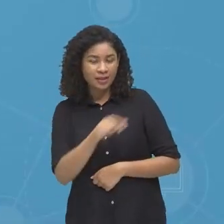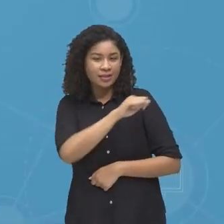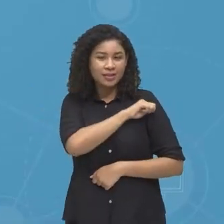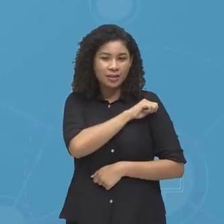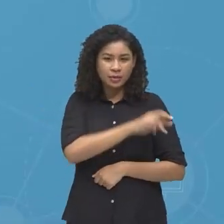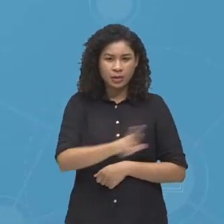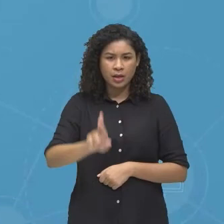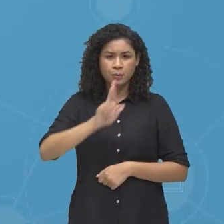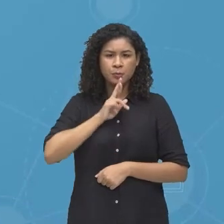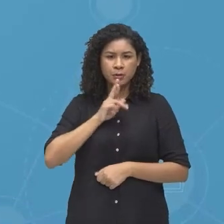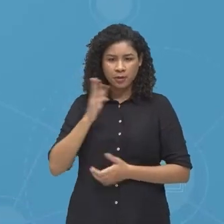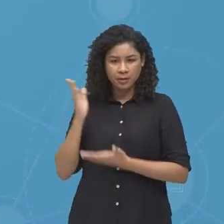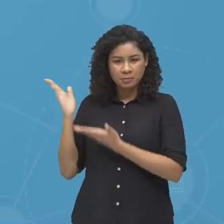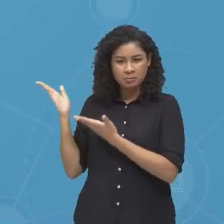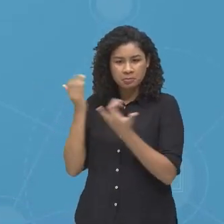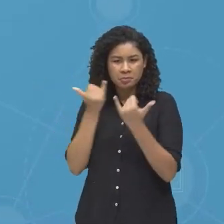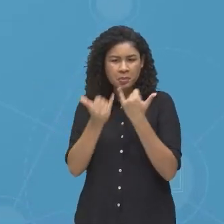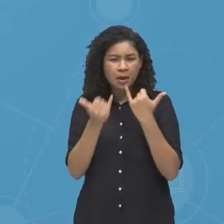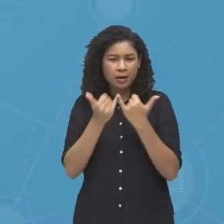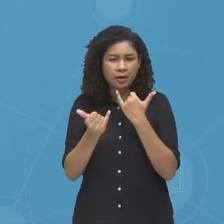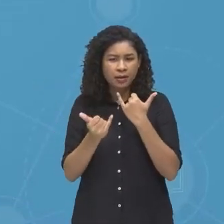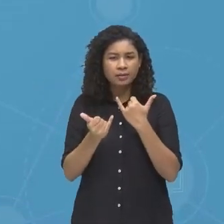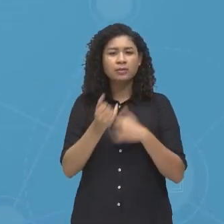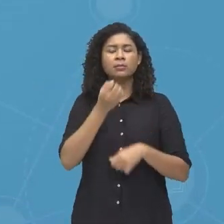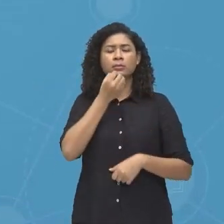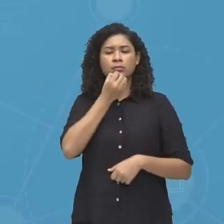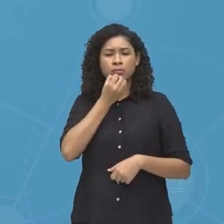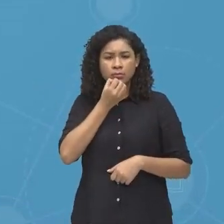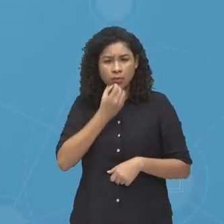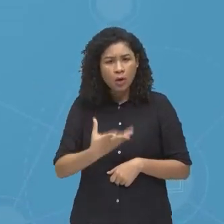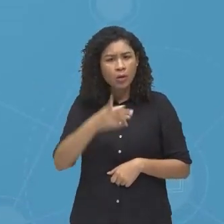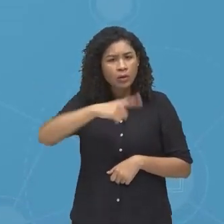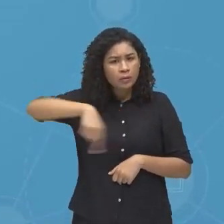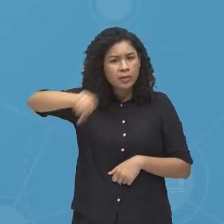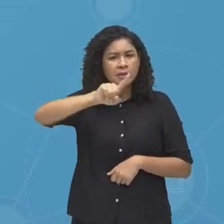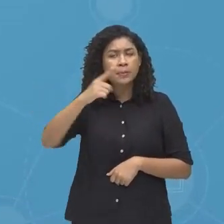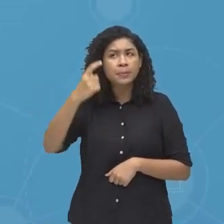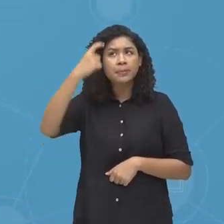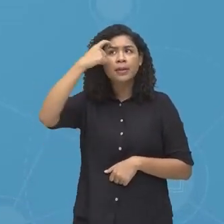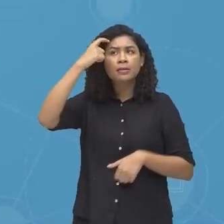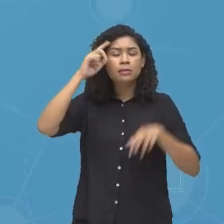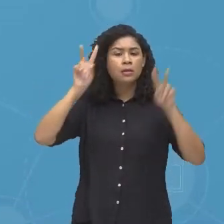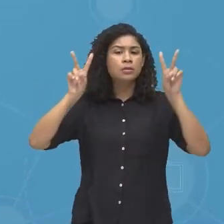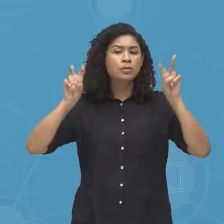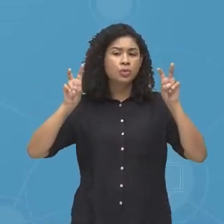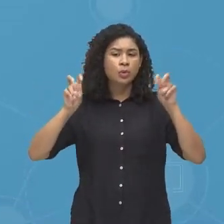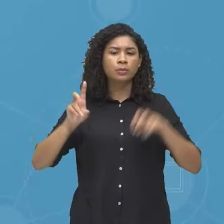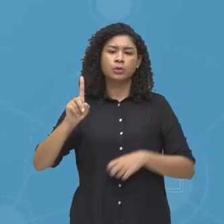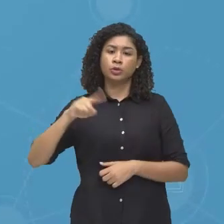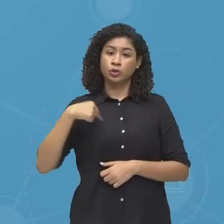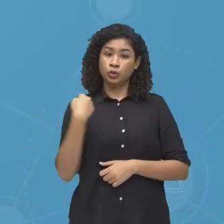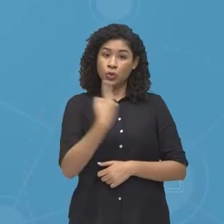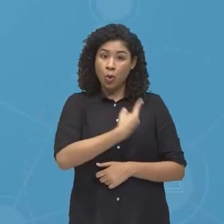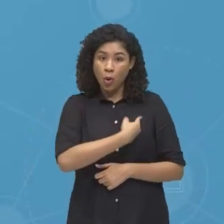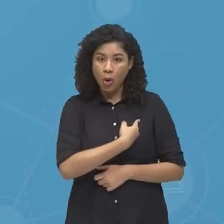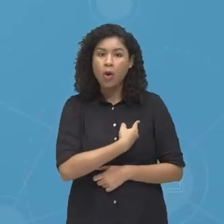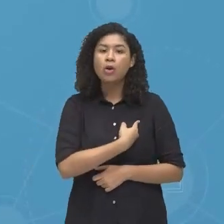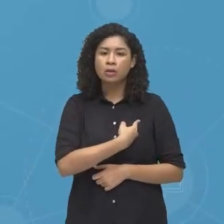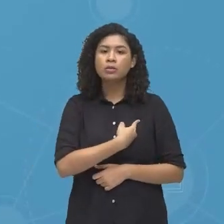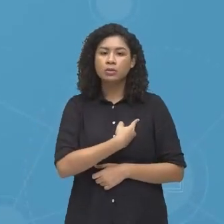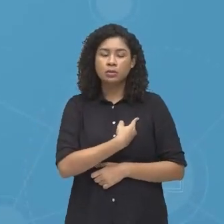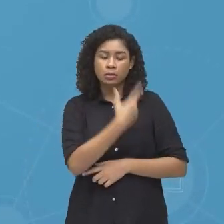dessa maneira, é bom pontuar essa dimensão. Primeiro, que nós somos parte da